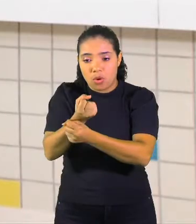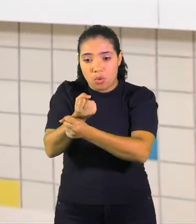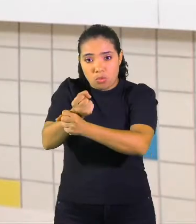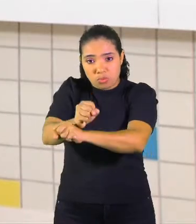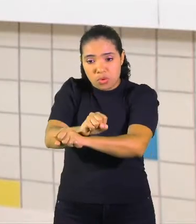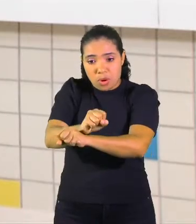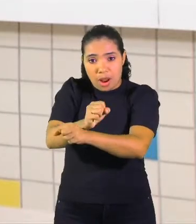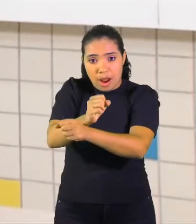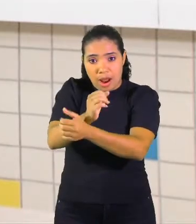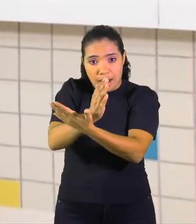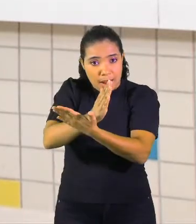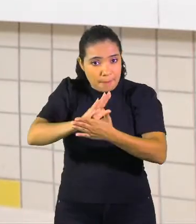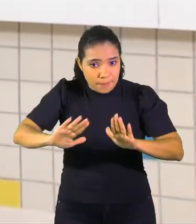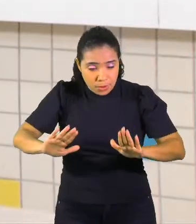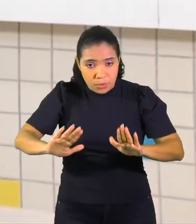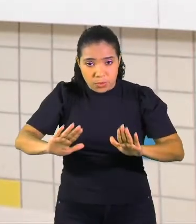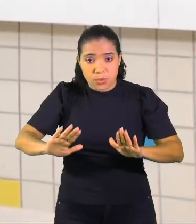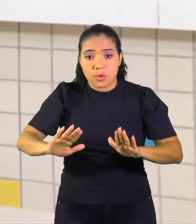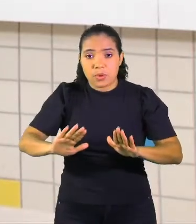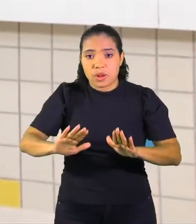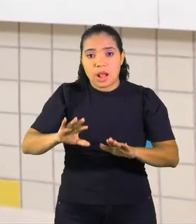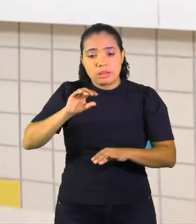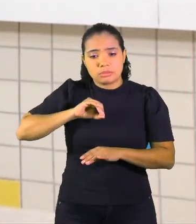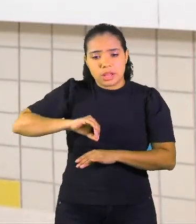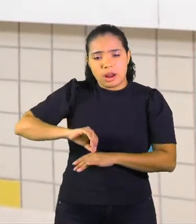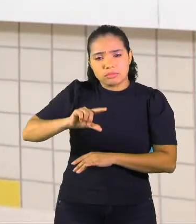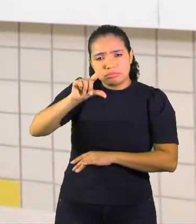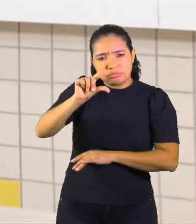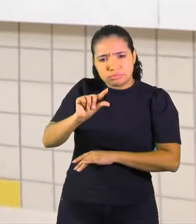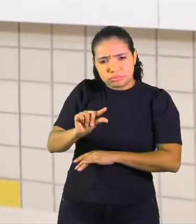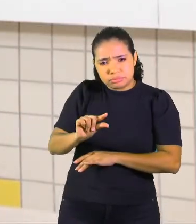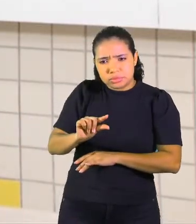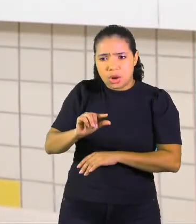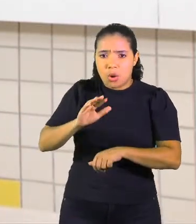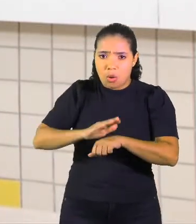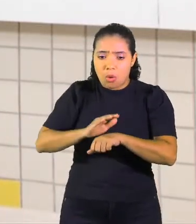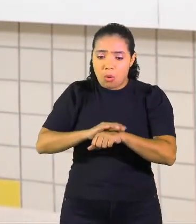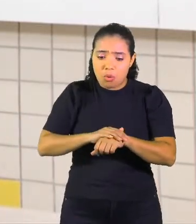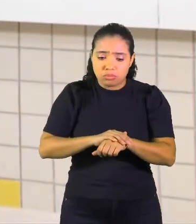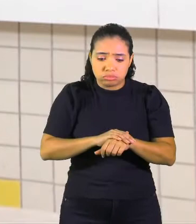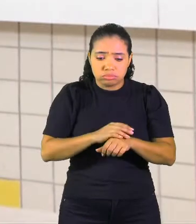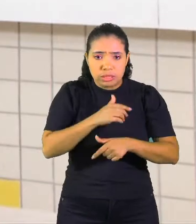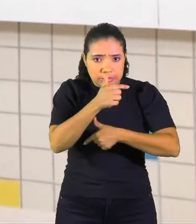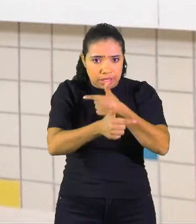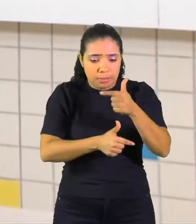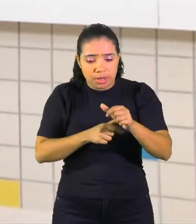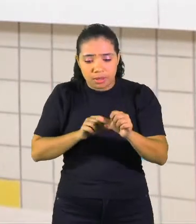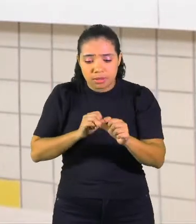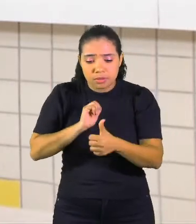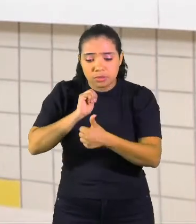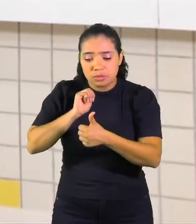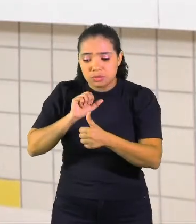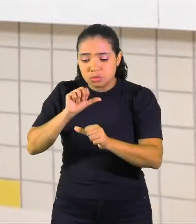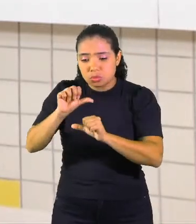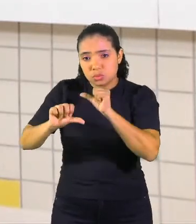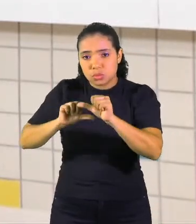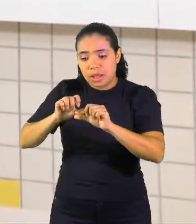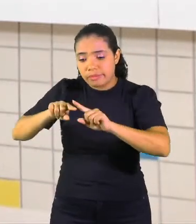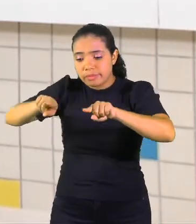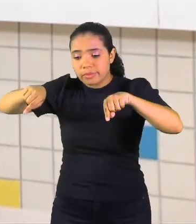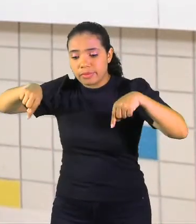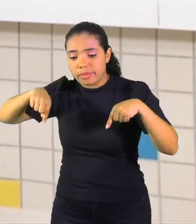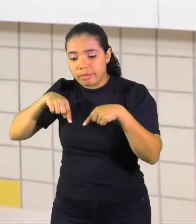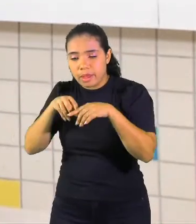escravatura, eles vieram para os salários pequenos ou mesmo em troca de terras trabalhar no Brasil